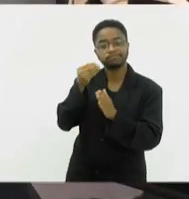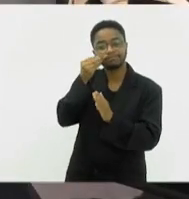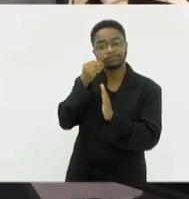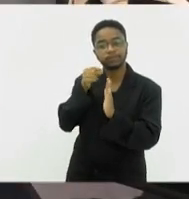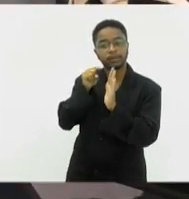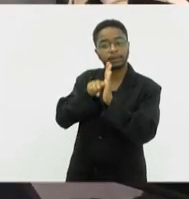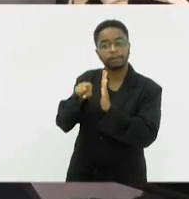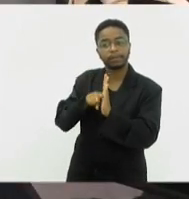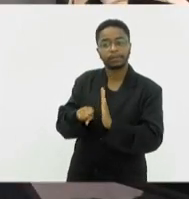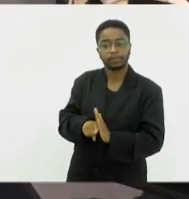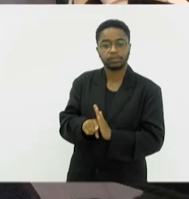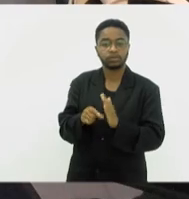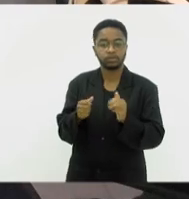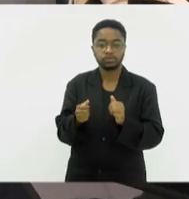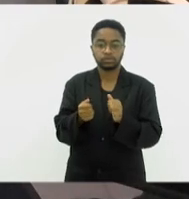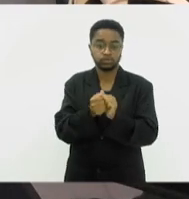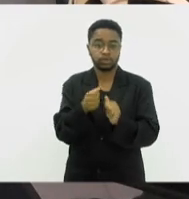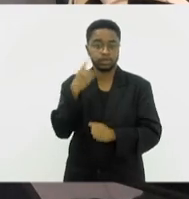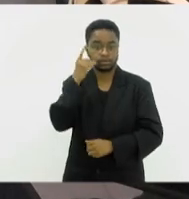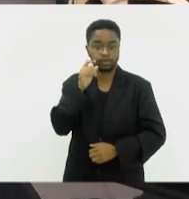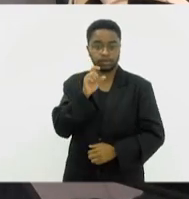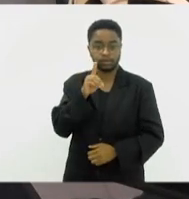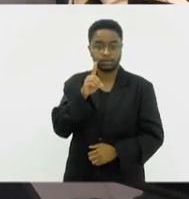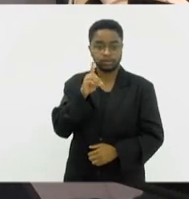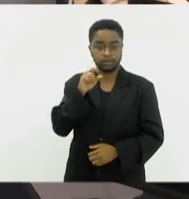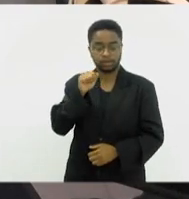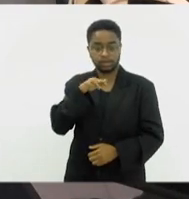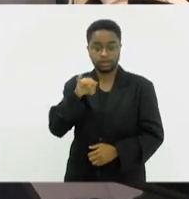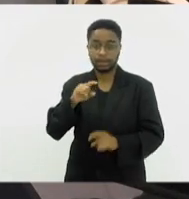Dani. Então, o que eu digo é que eu